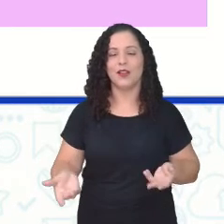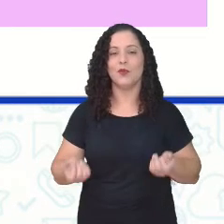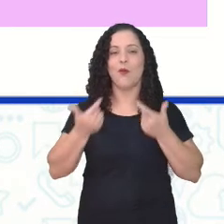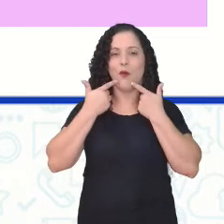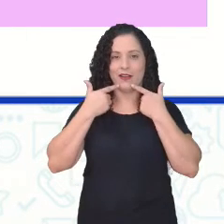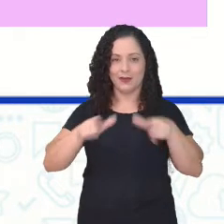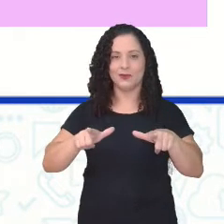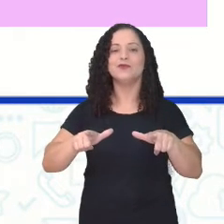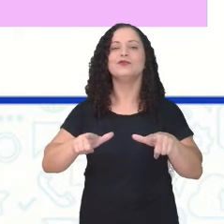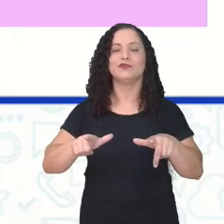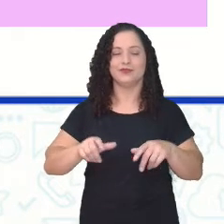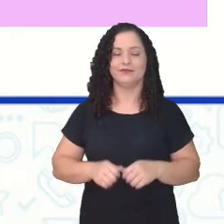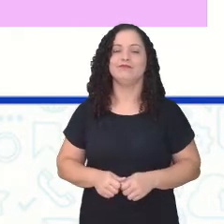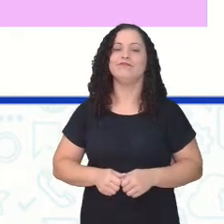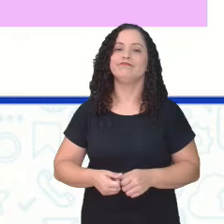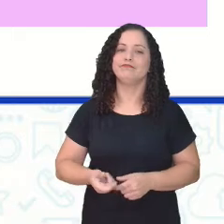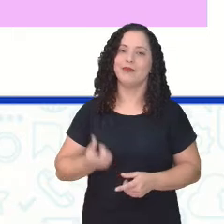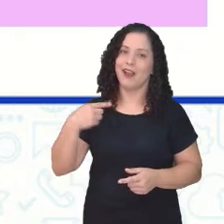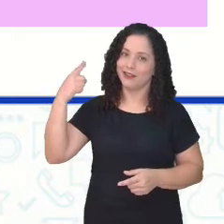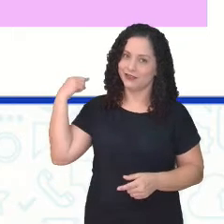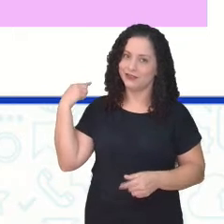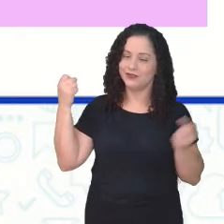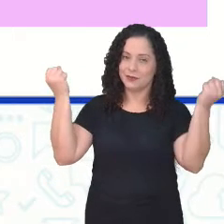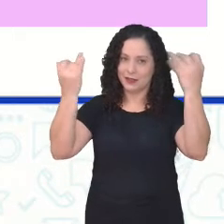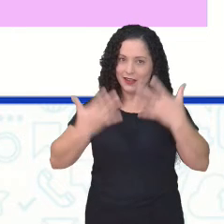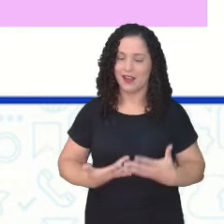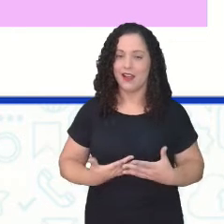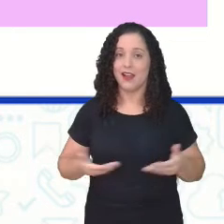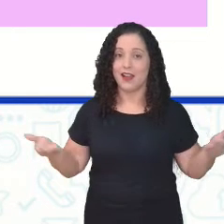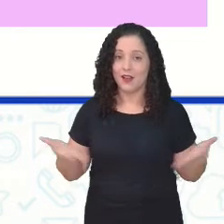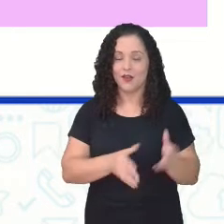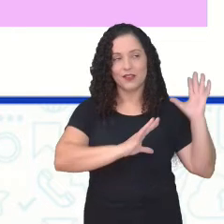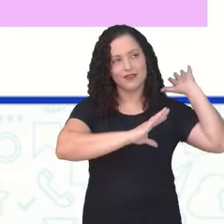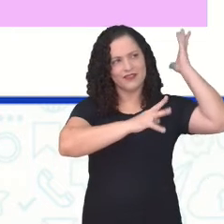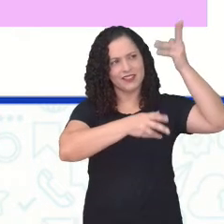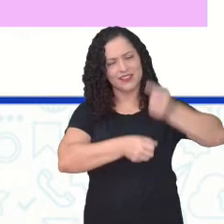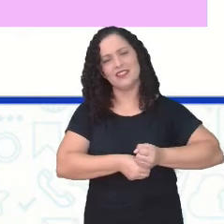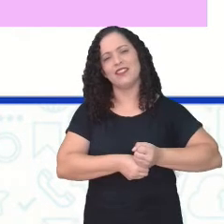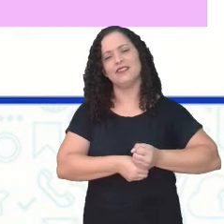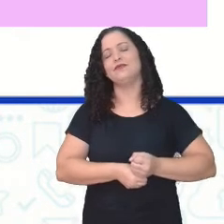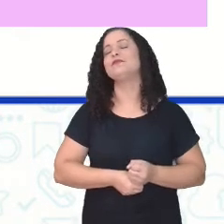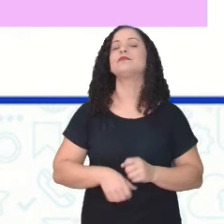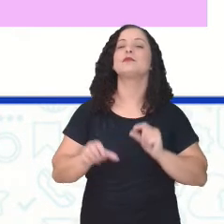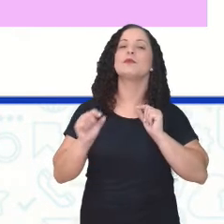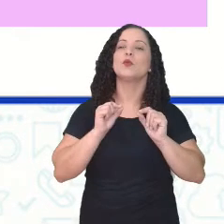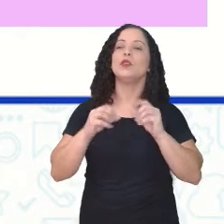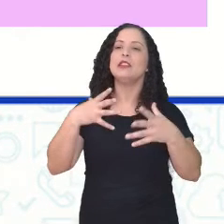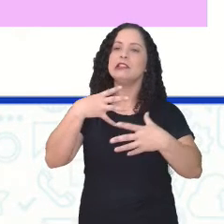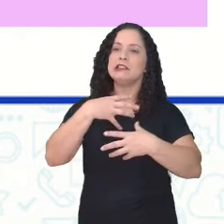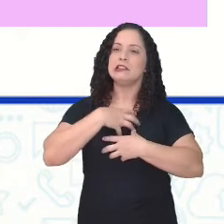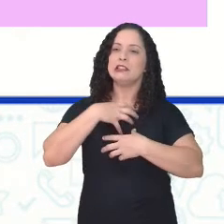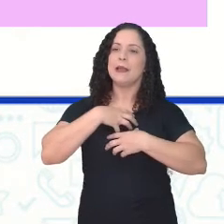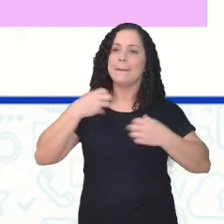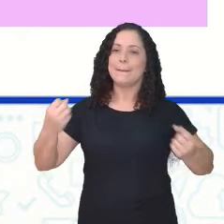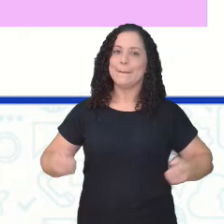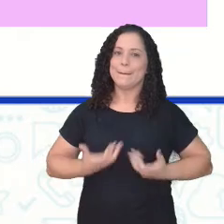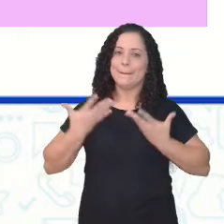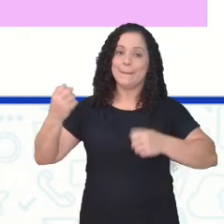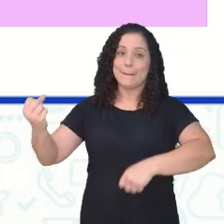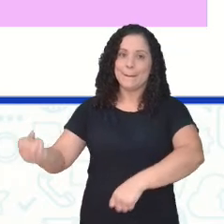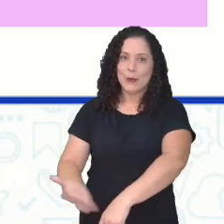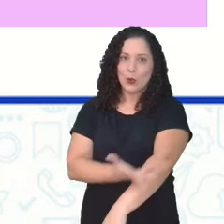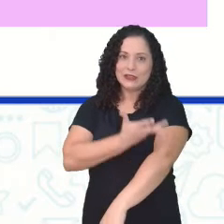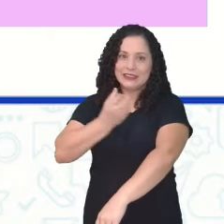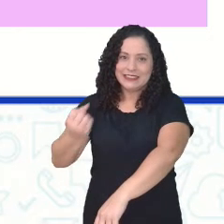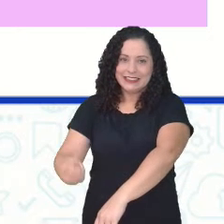que eu já falei com vocês, estamos apenas revisando, não é? A emotiva, a conotativa,